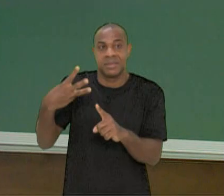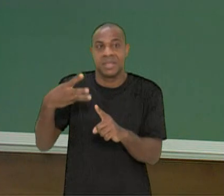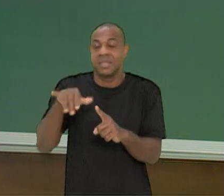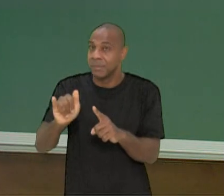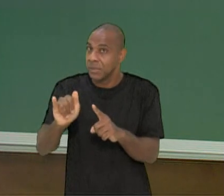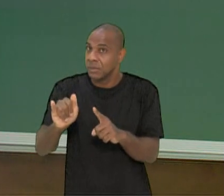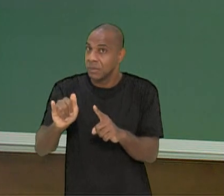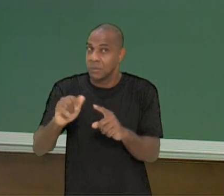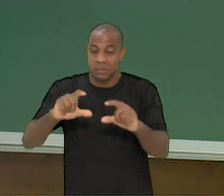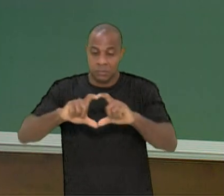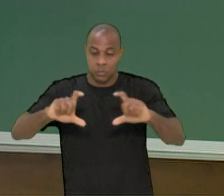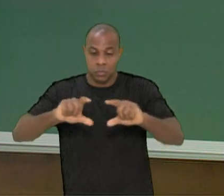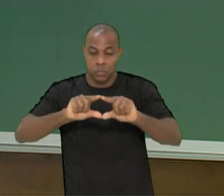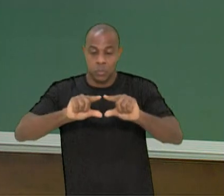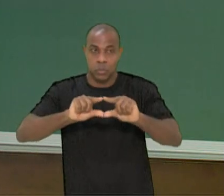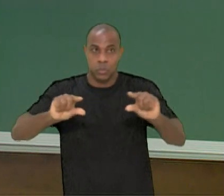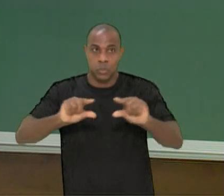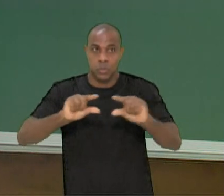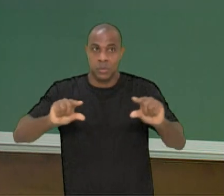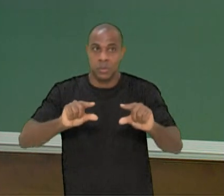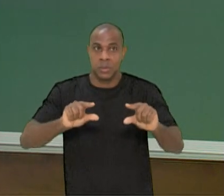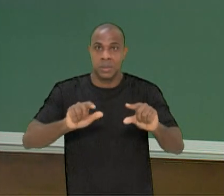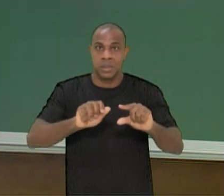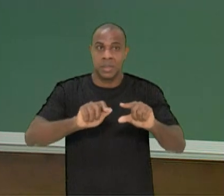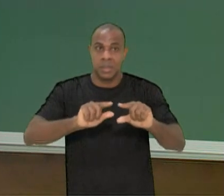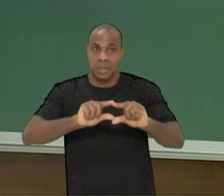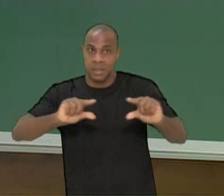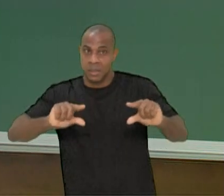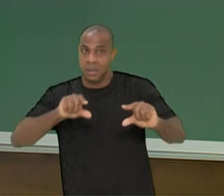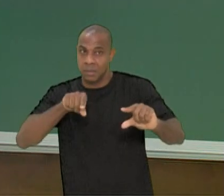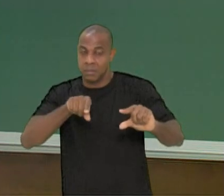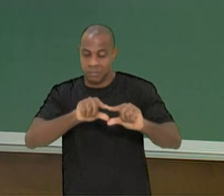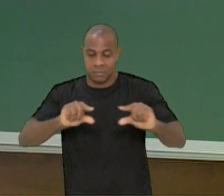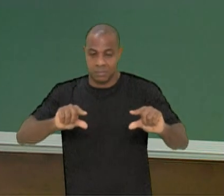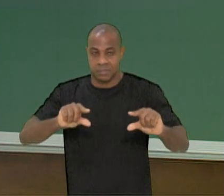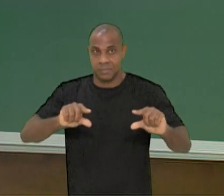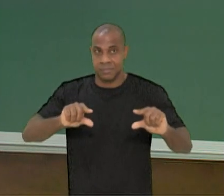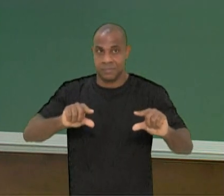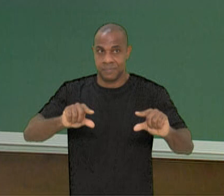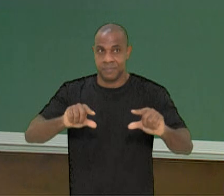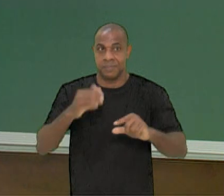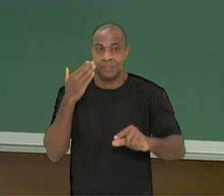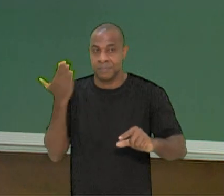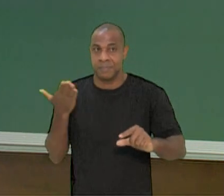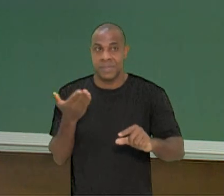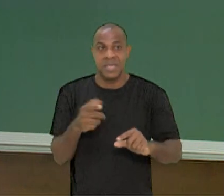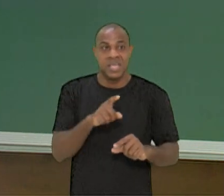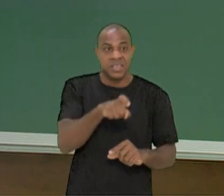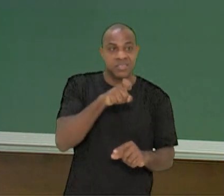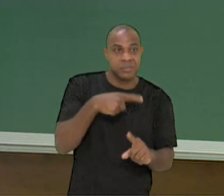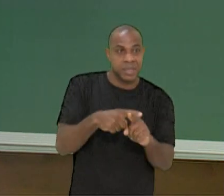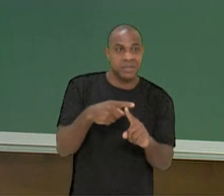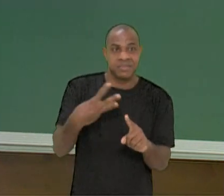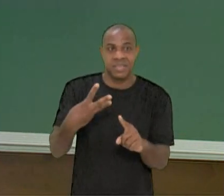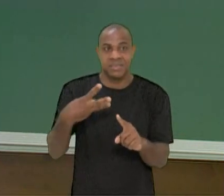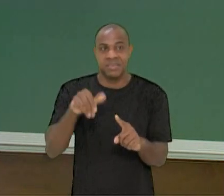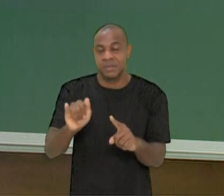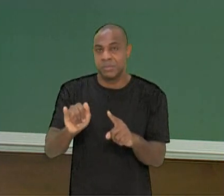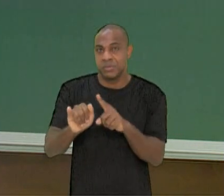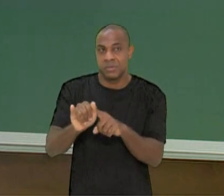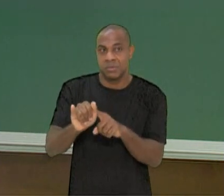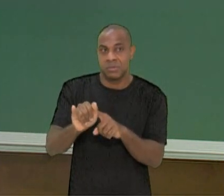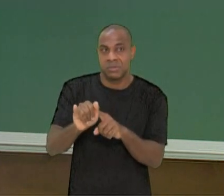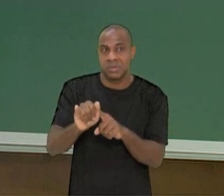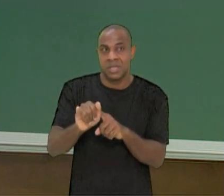é a minha expressão algébrica. X mais 3y. Quando eu digo que o x mais 3y, ou seja, a soma de um número